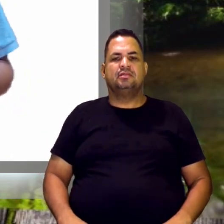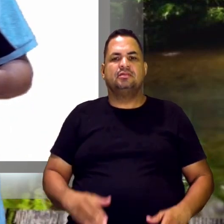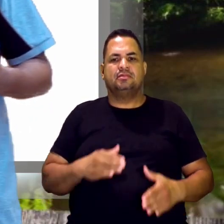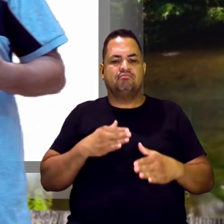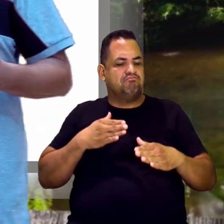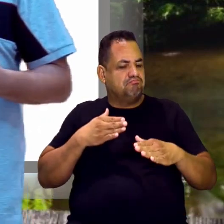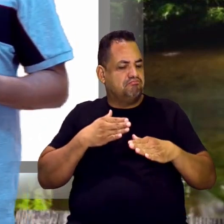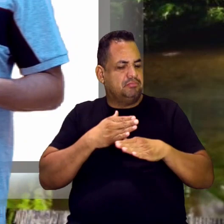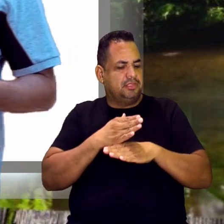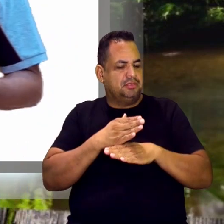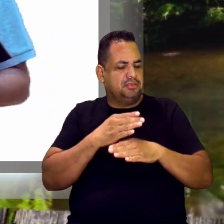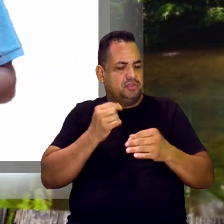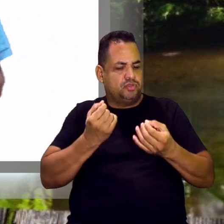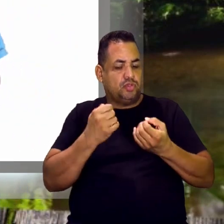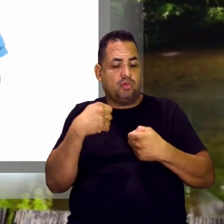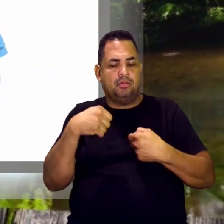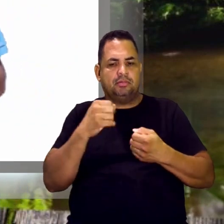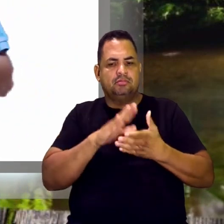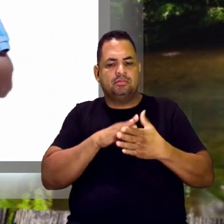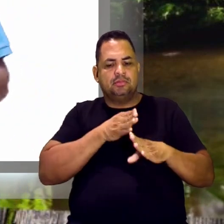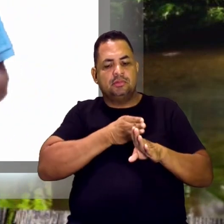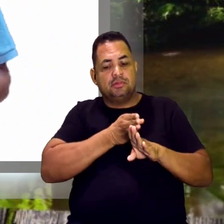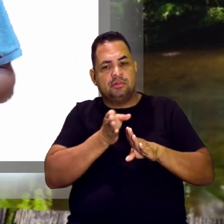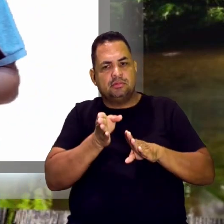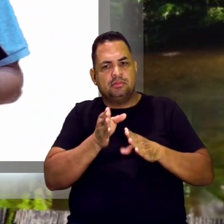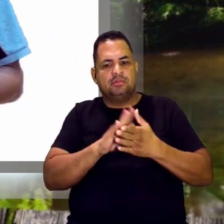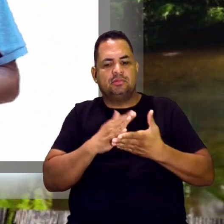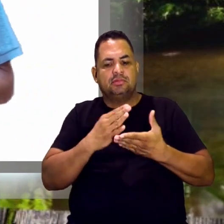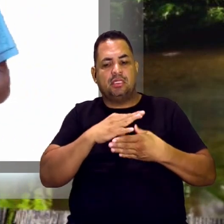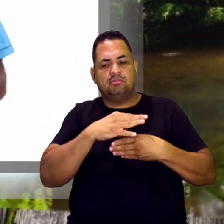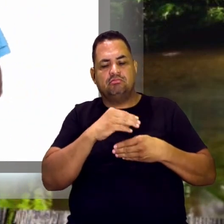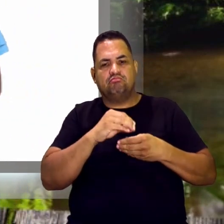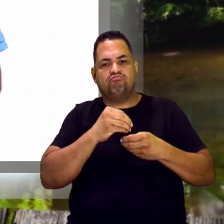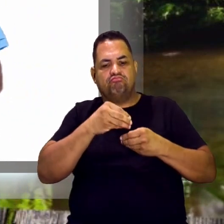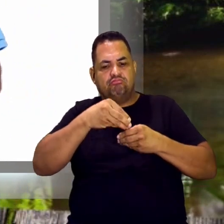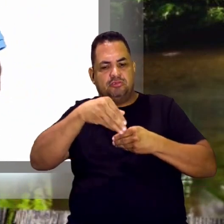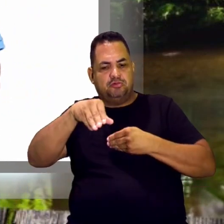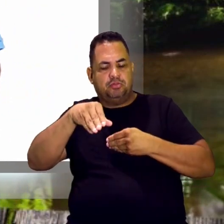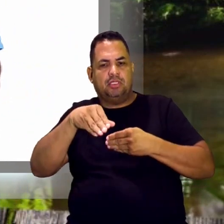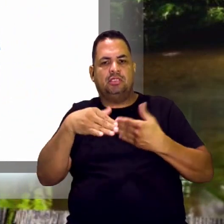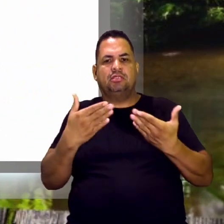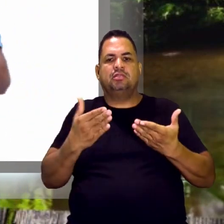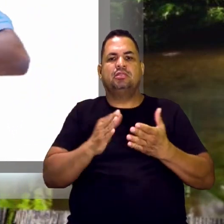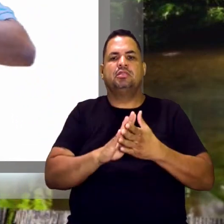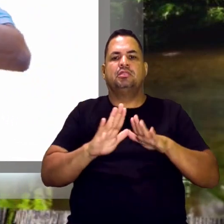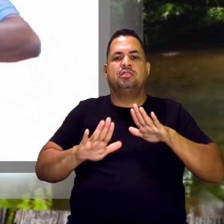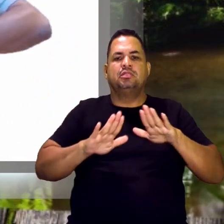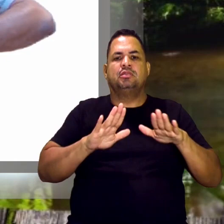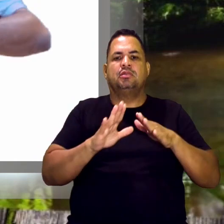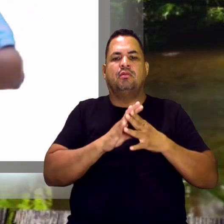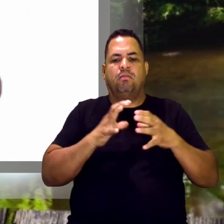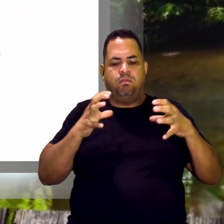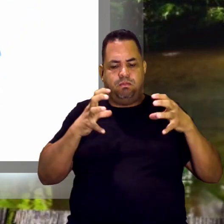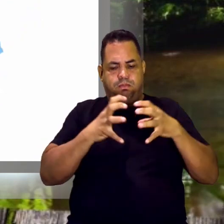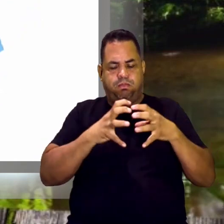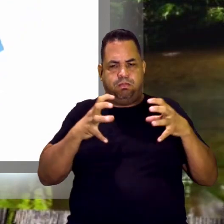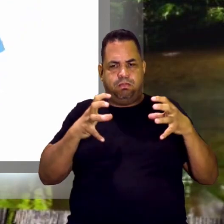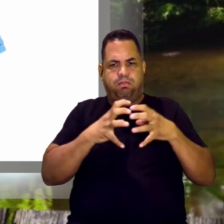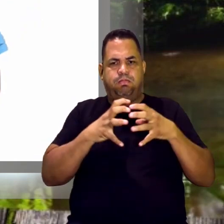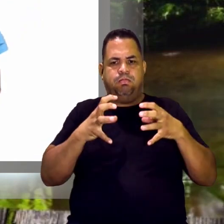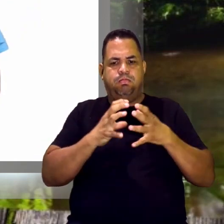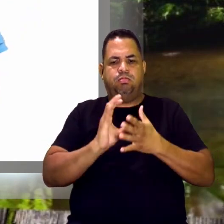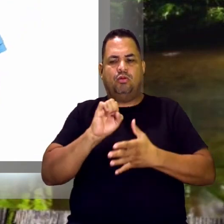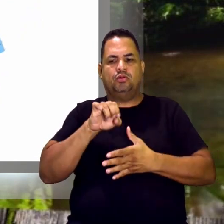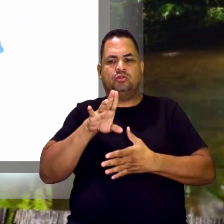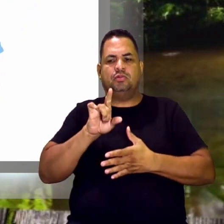entra o que ela necessita e sai o que ela precisa colocar para fora, né? Vai depender também muito da pressão osmótica dentro